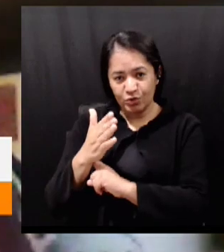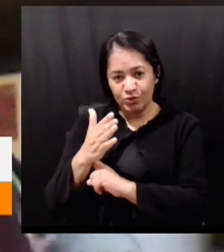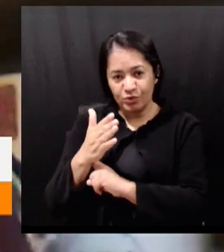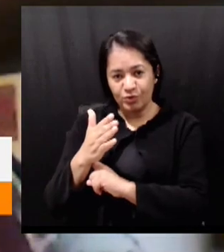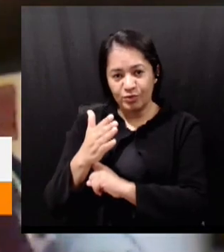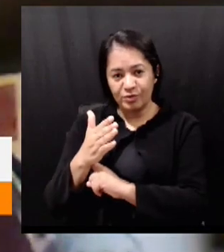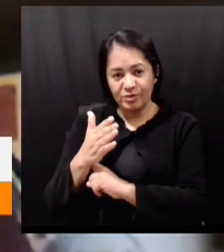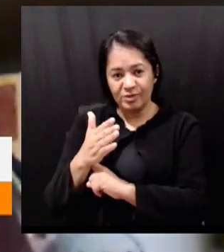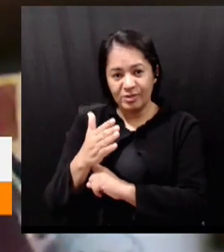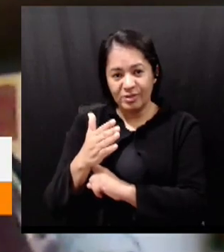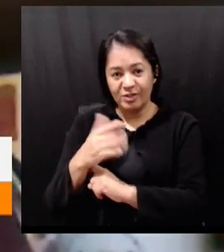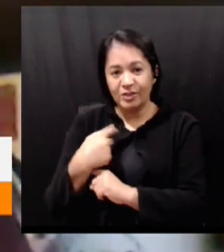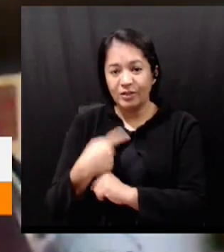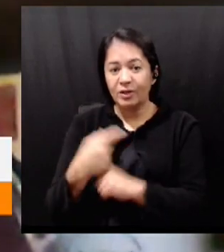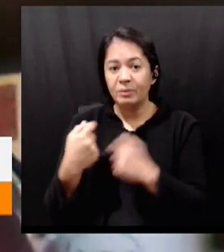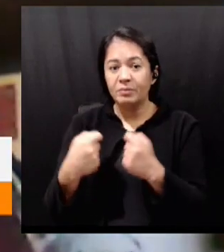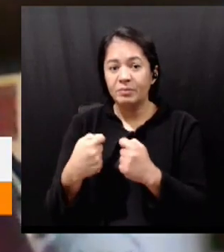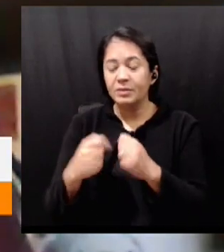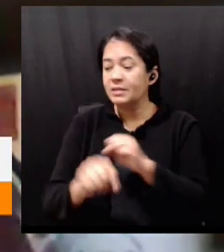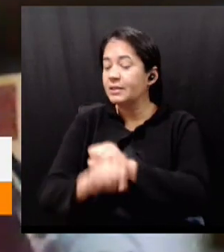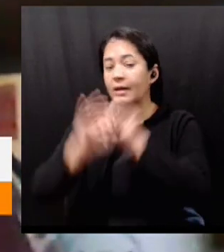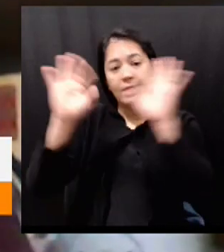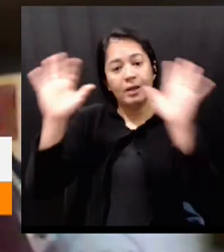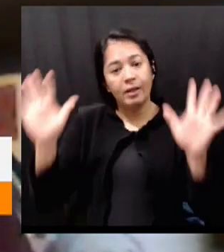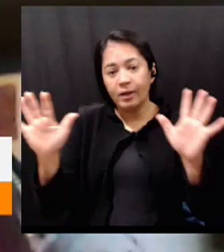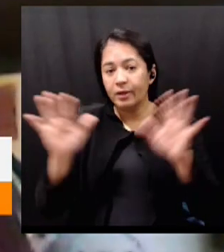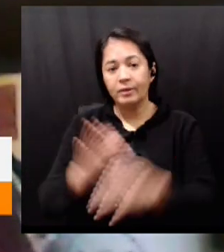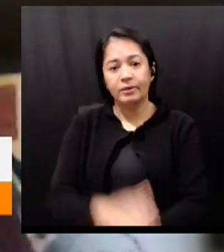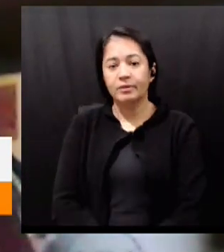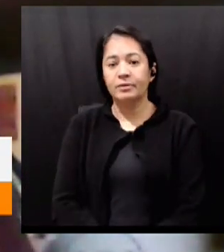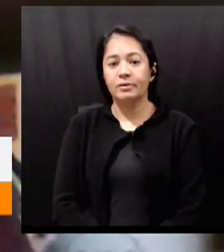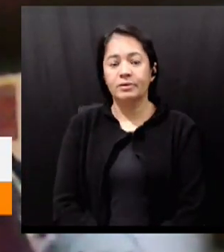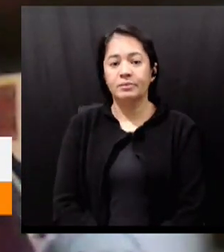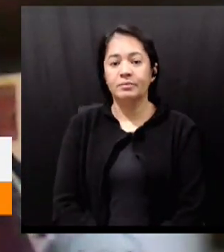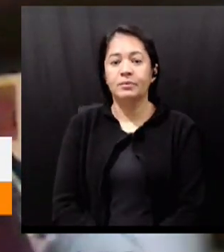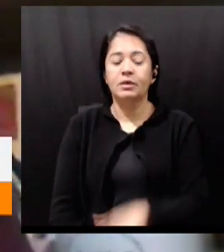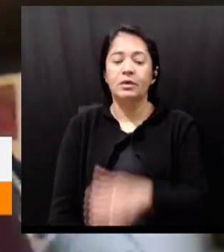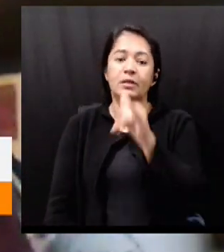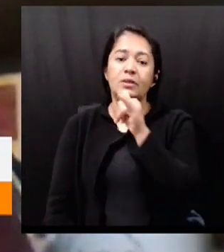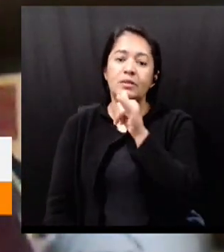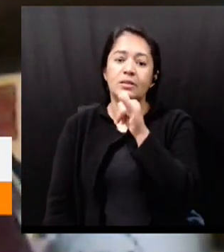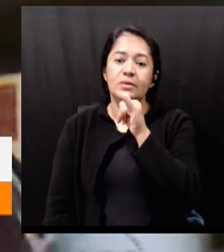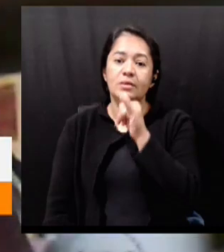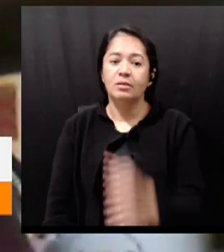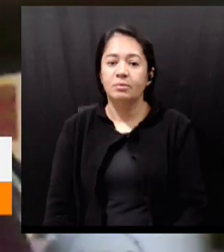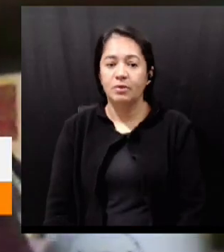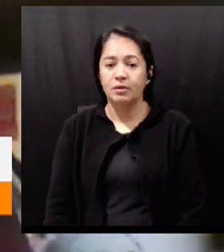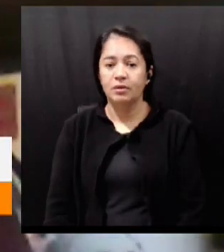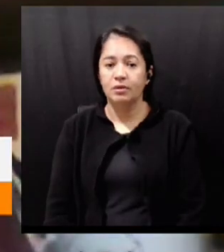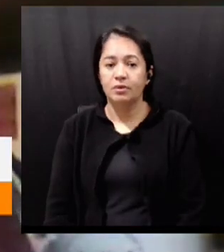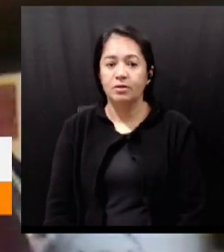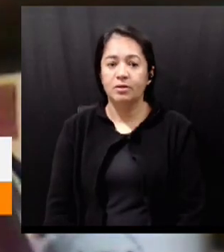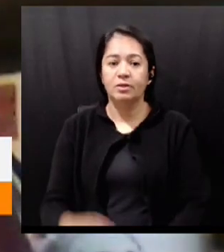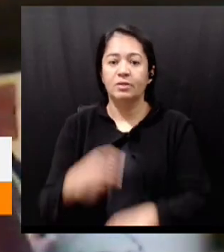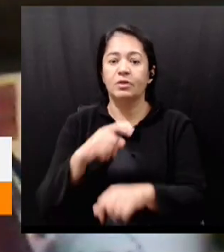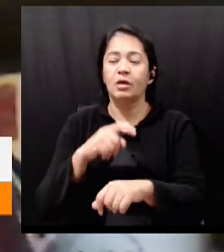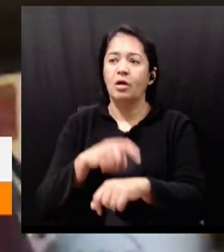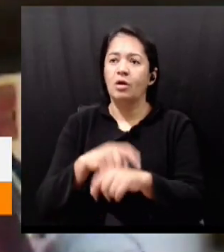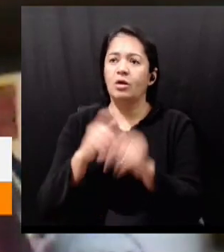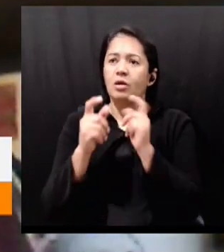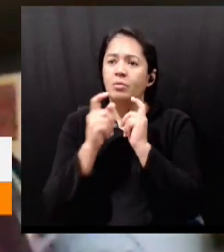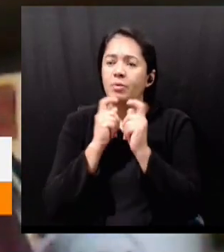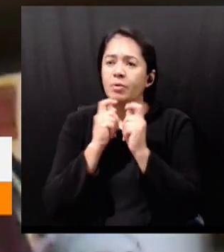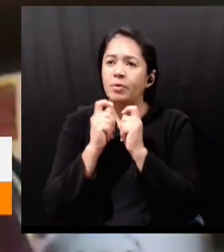gente tem que ser muito clara, né? Uhum. Por exemplo, numa entrevista que eu estava vendo,